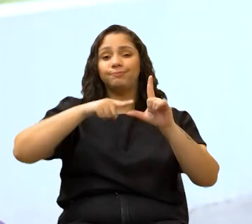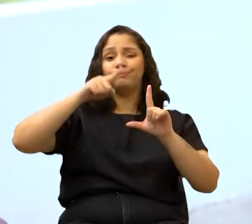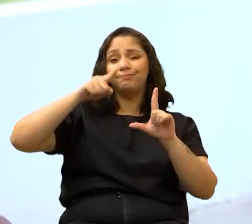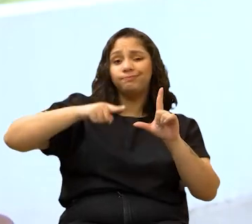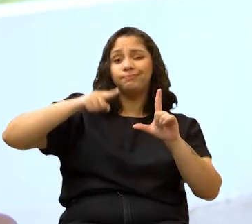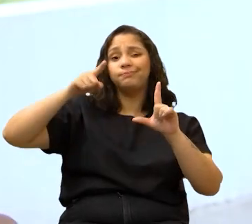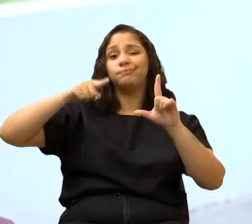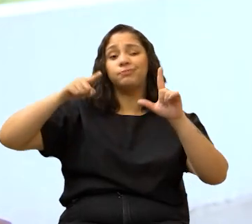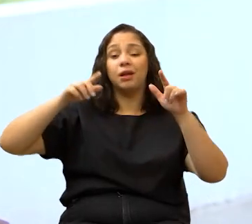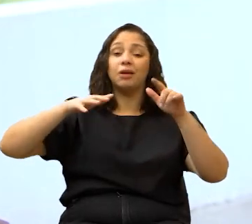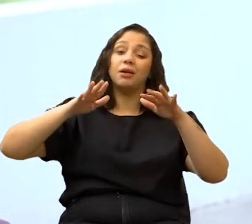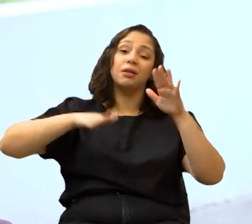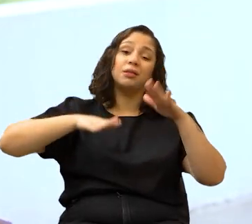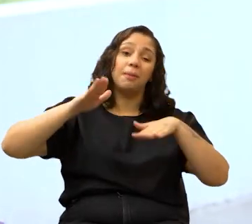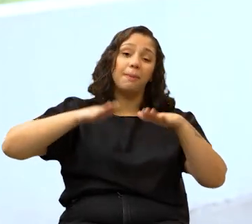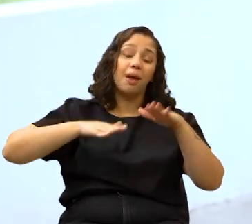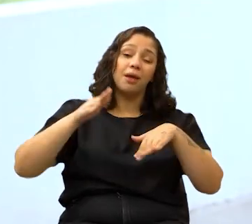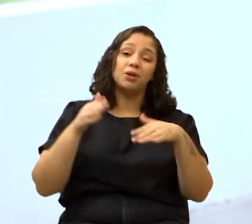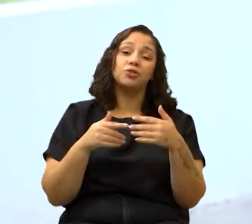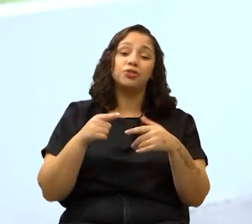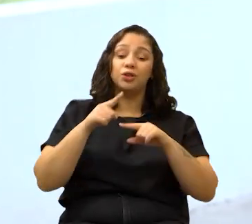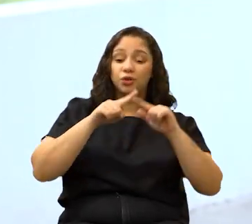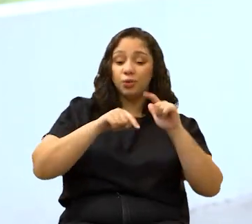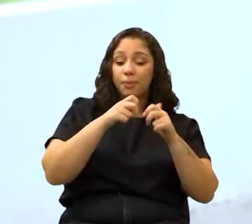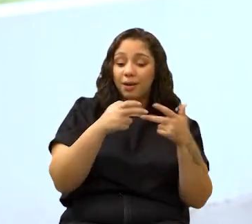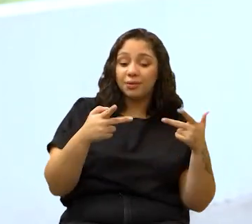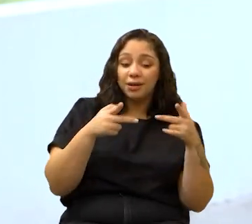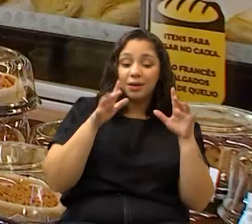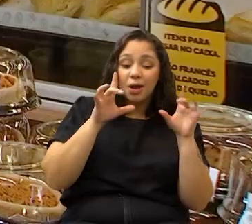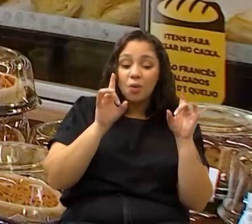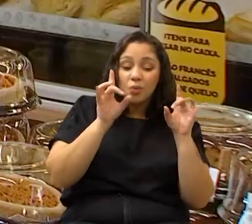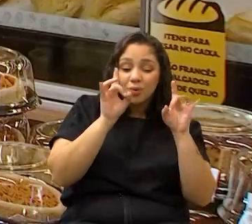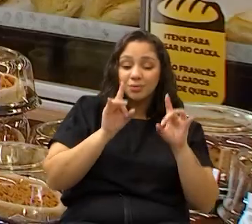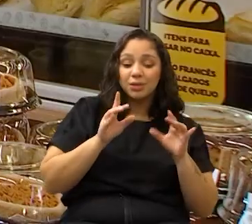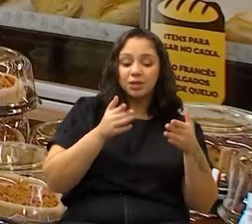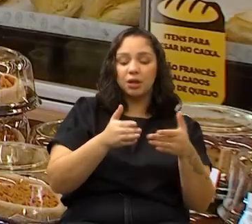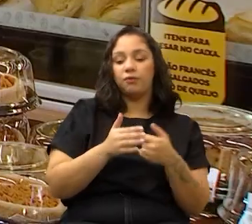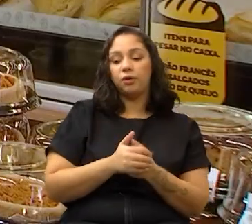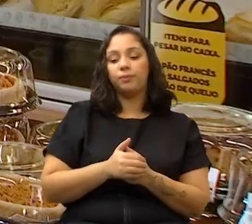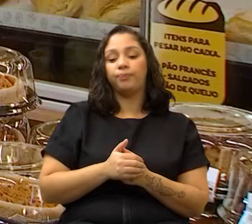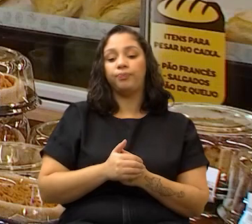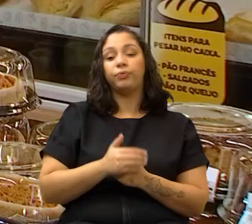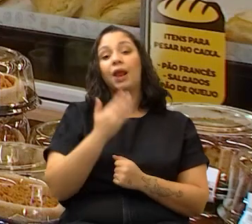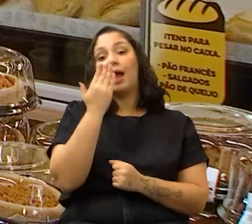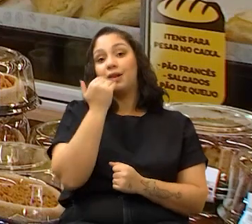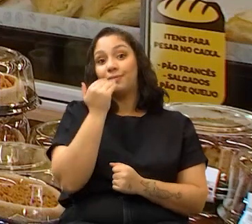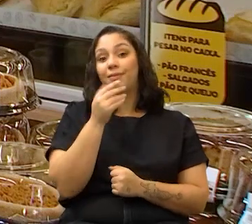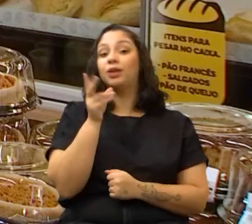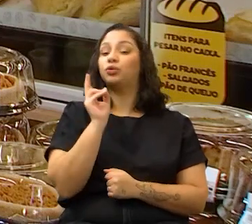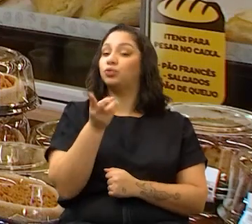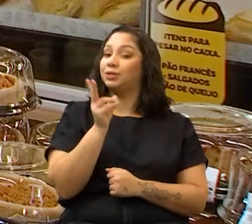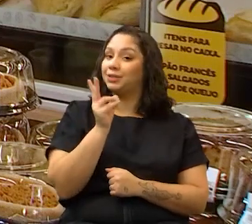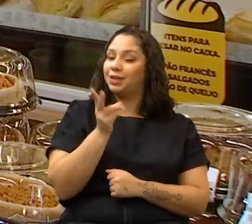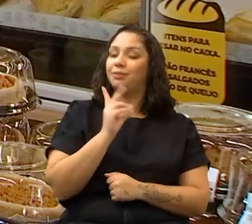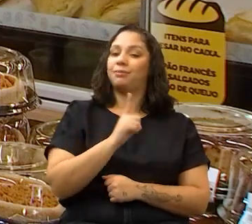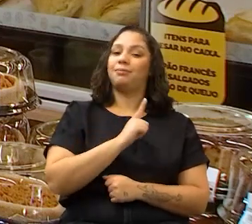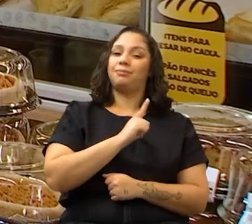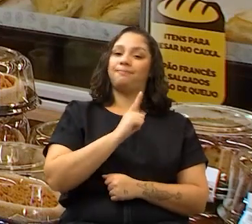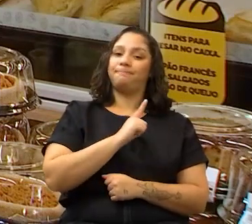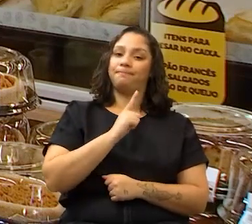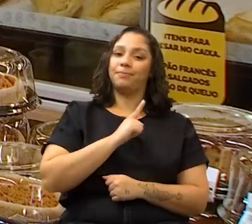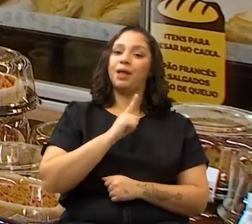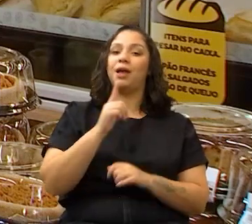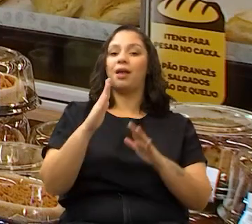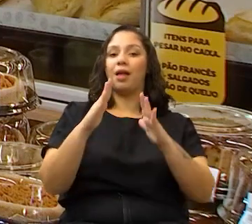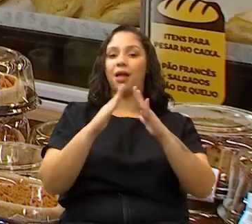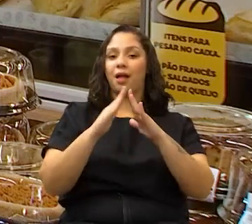oscilações que dependem da dinâmica daquele produto em específico. Alimento sempre presente na mesa do brasileiro, o preço